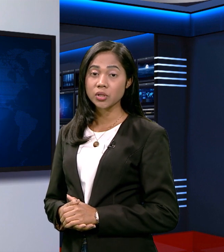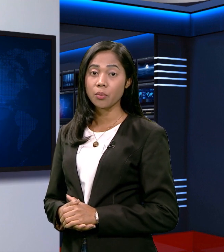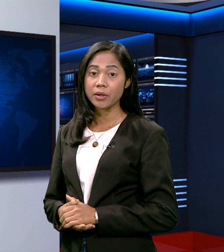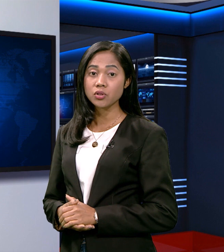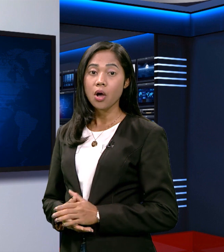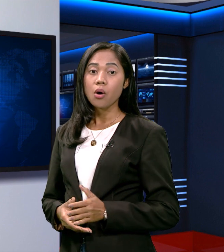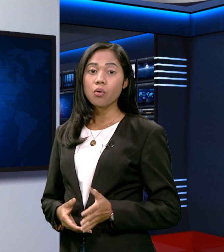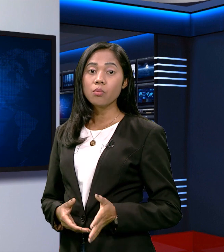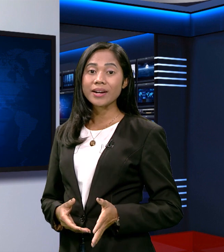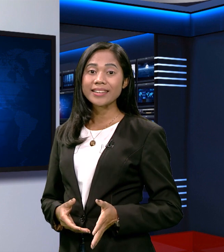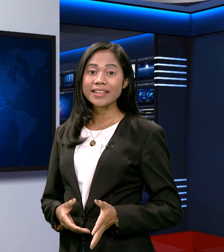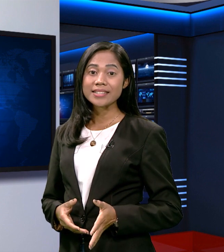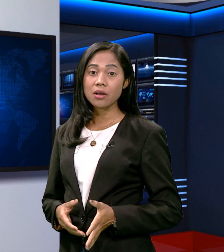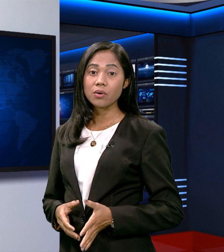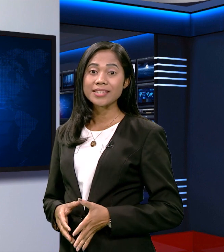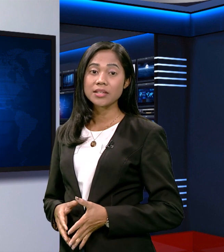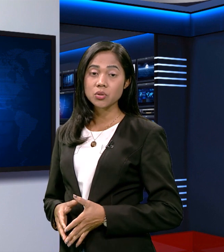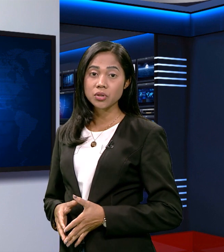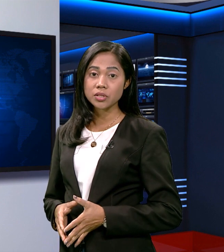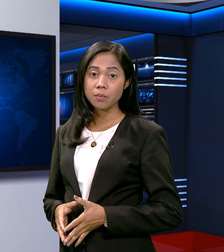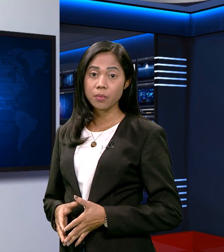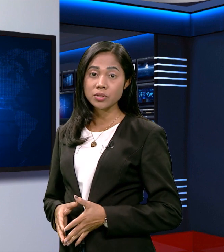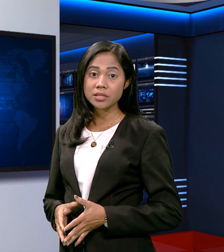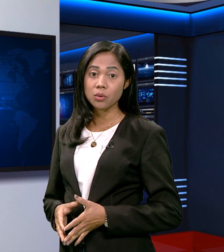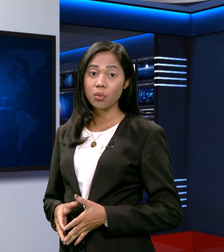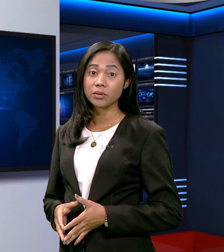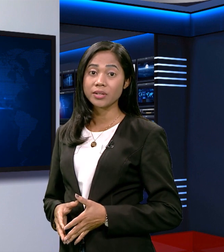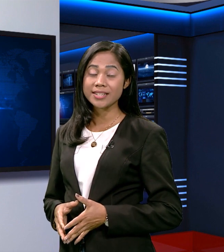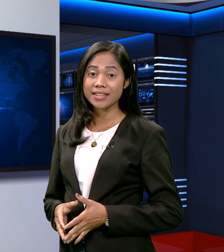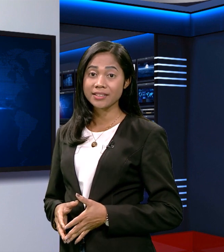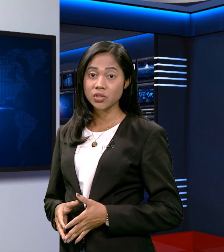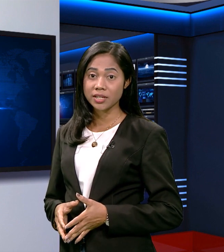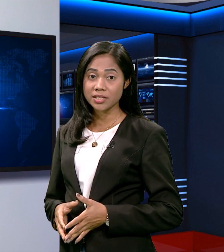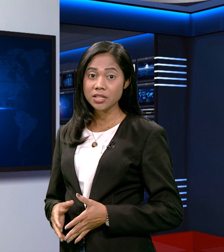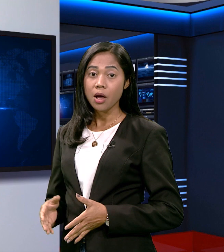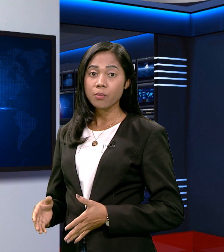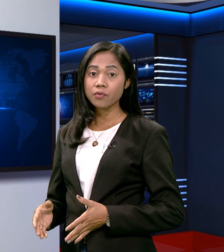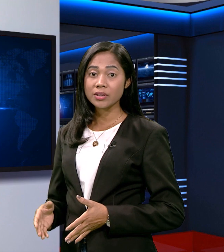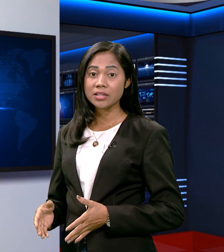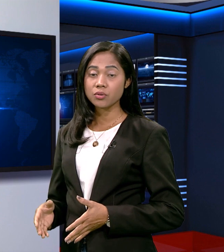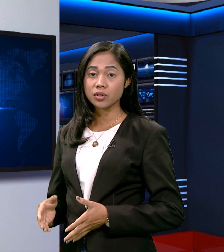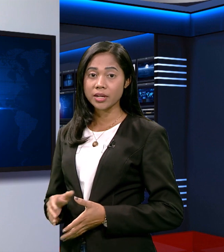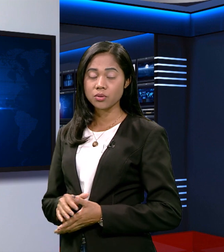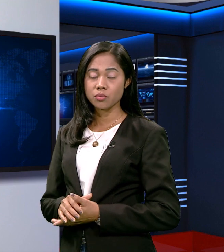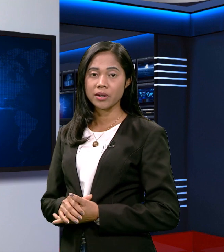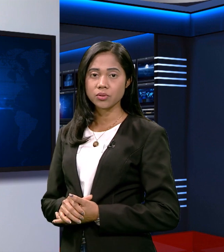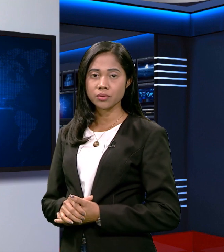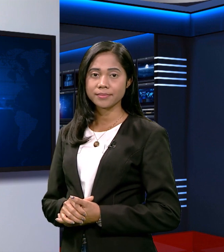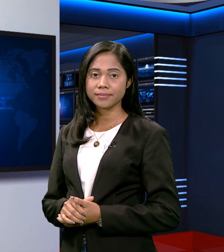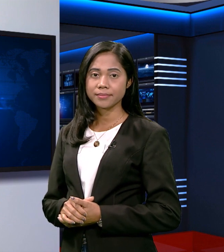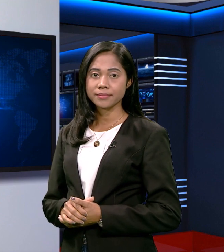diplomatas europeus como retaliação às sanções impostas a quatro dirigentes chineses por violação dos direitos